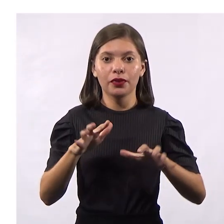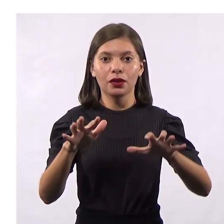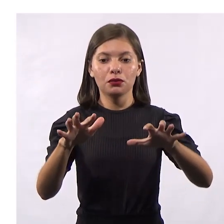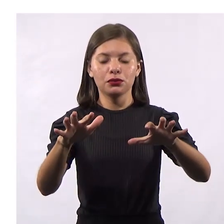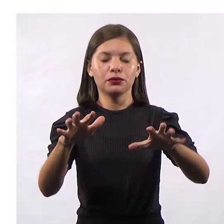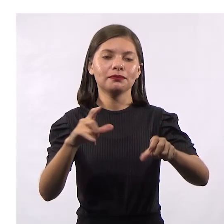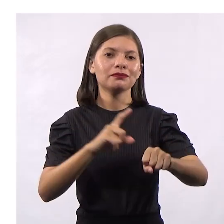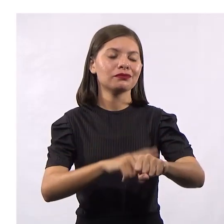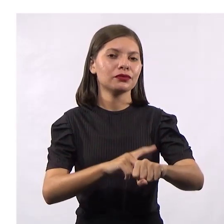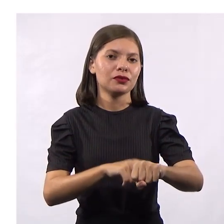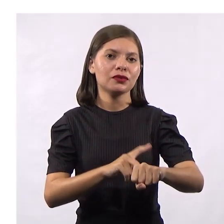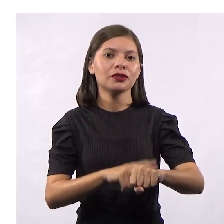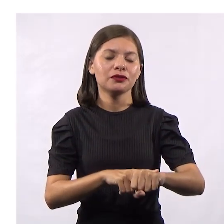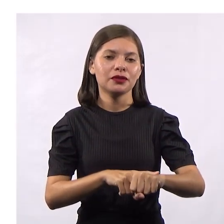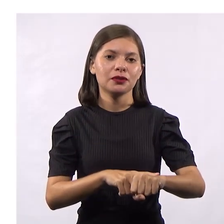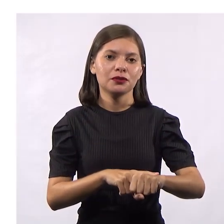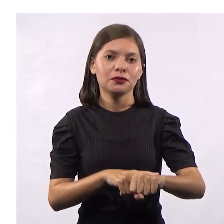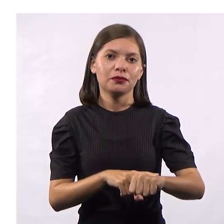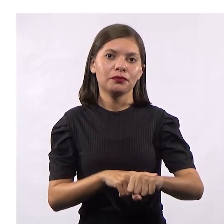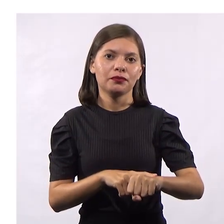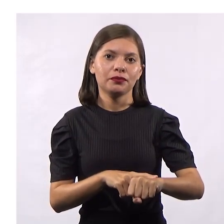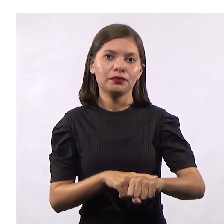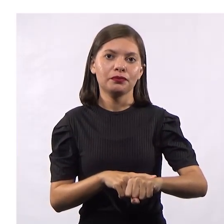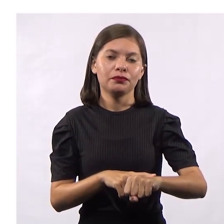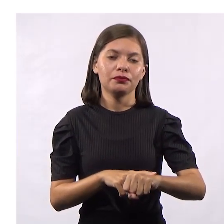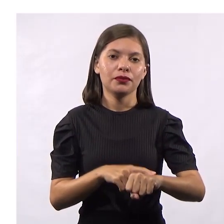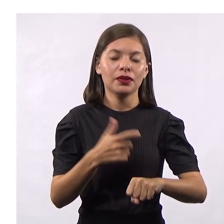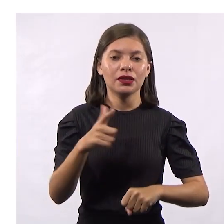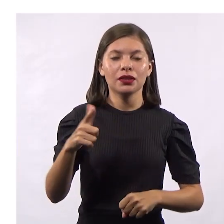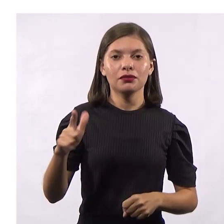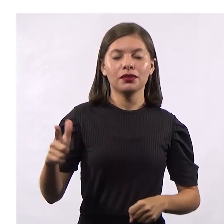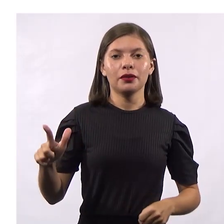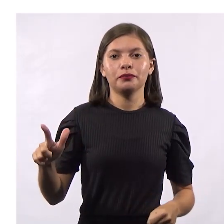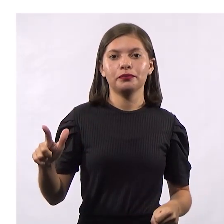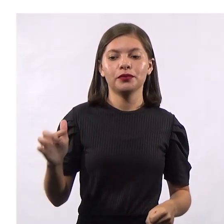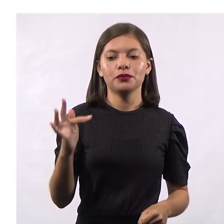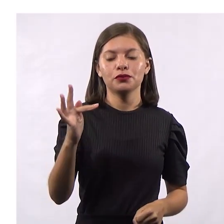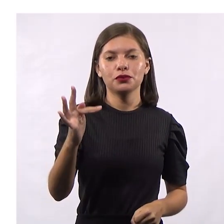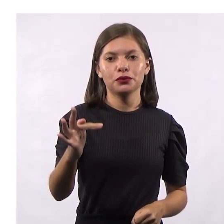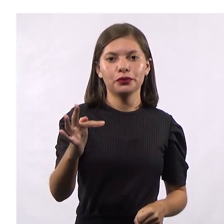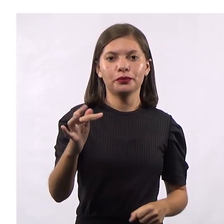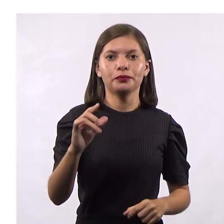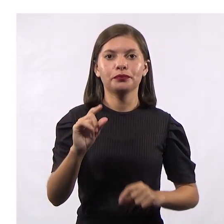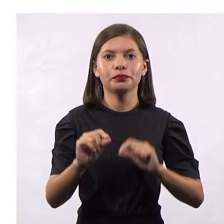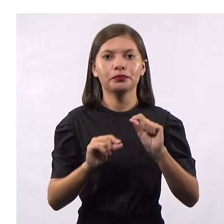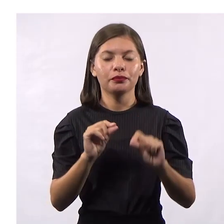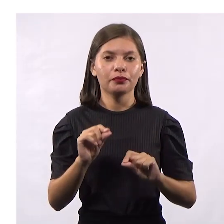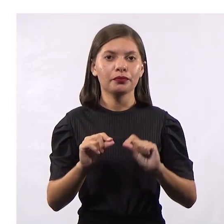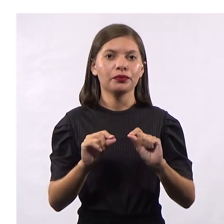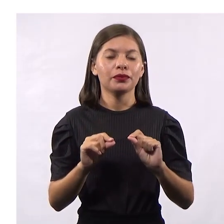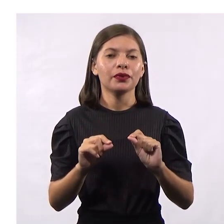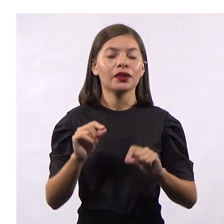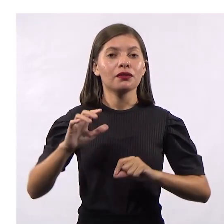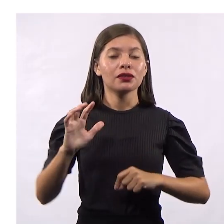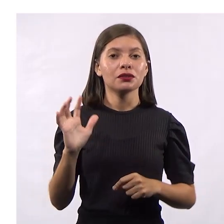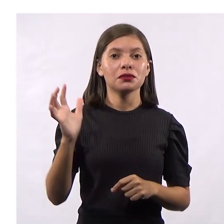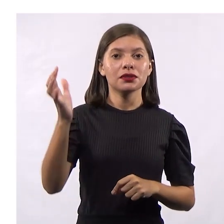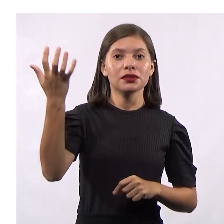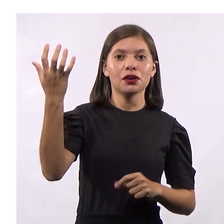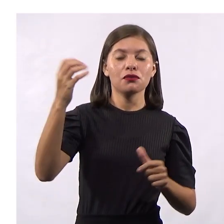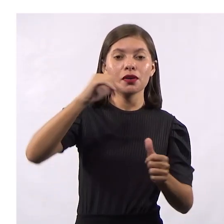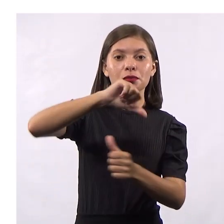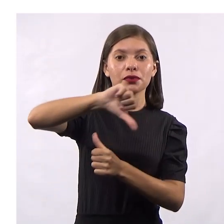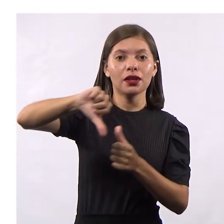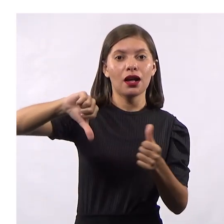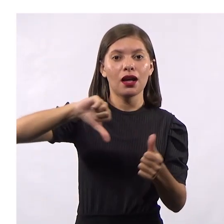pegou todo mundo de surpresa e teve reflexo nos contratos administrativos? Ou se teve, né, muito. Então, essa situação